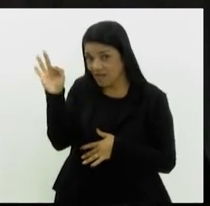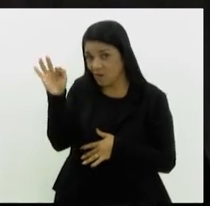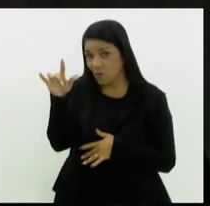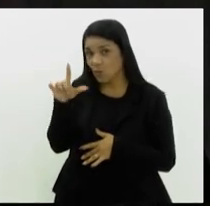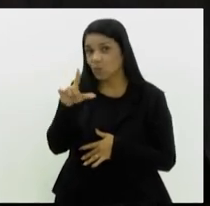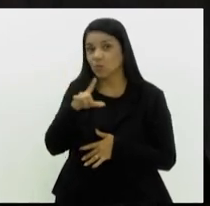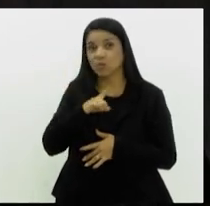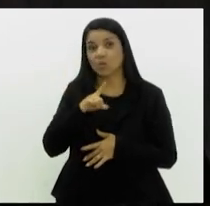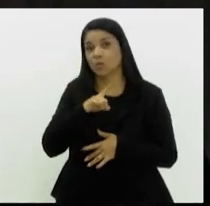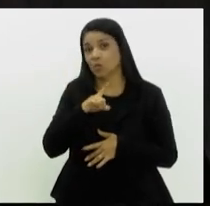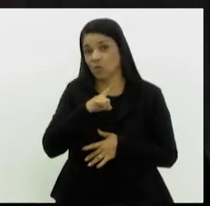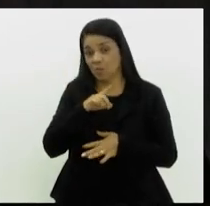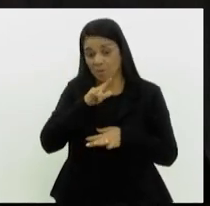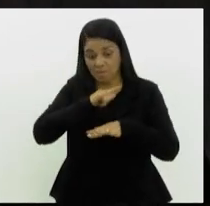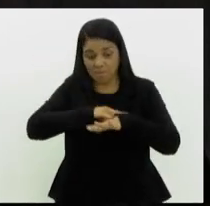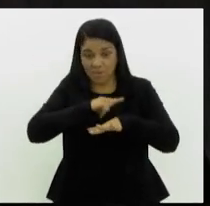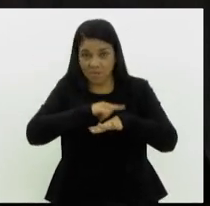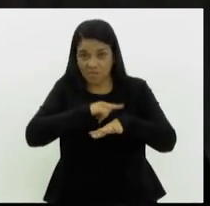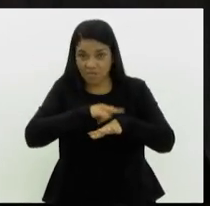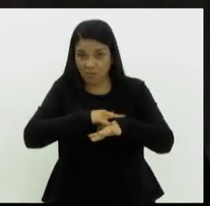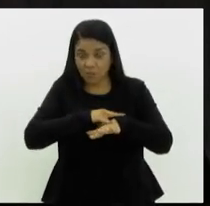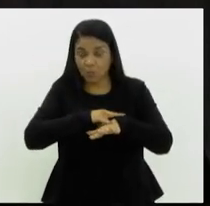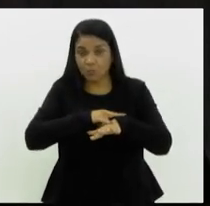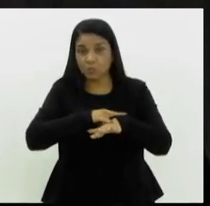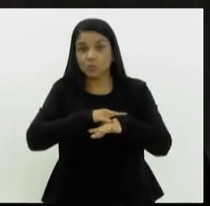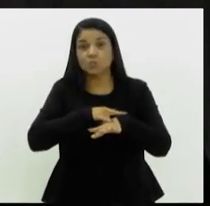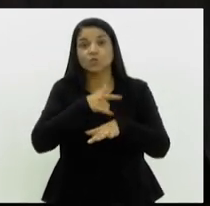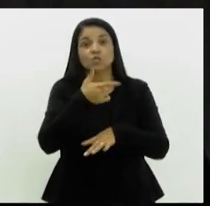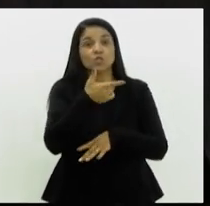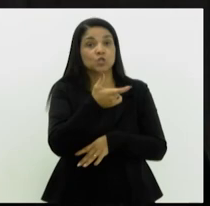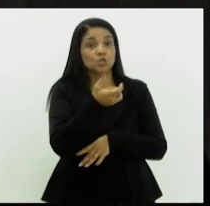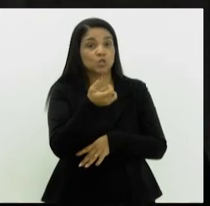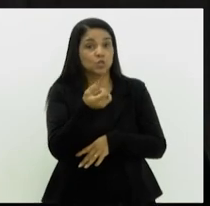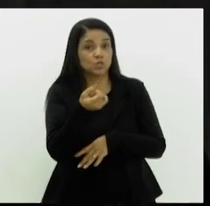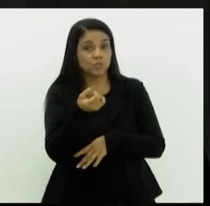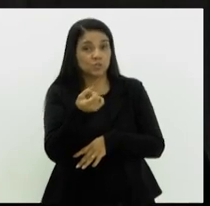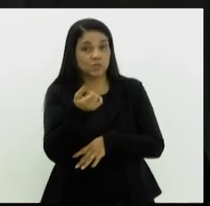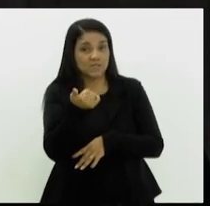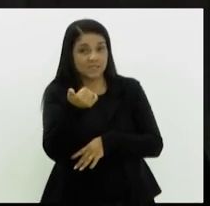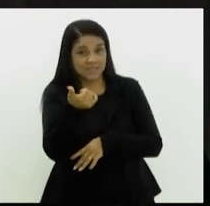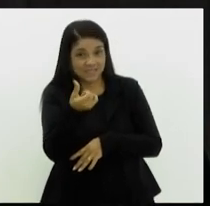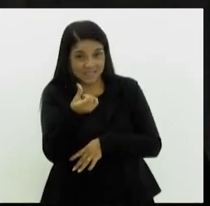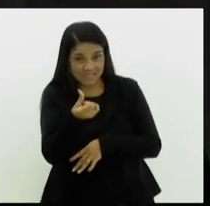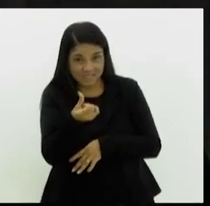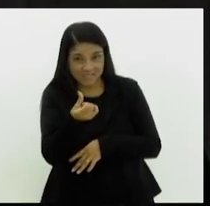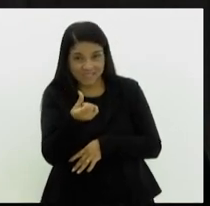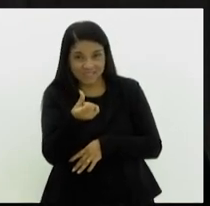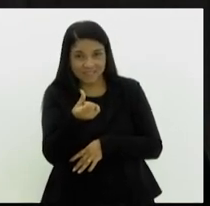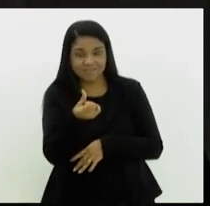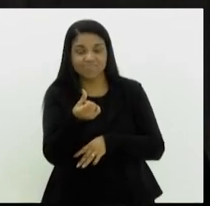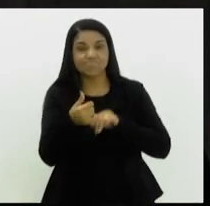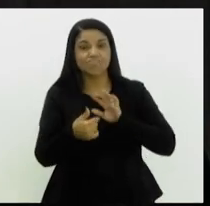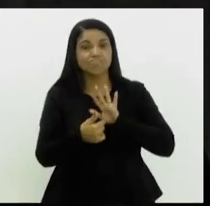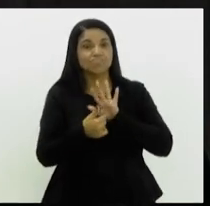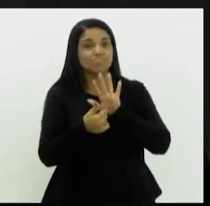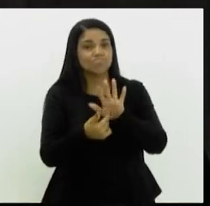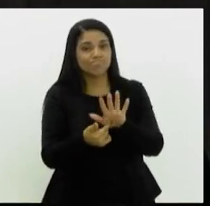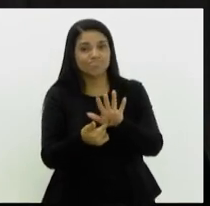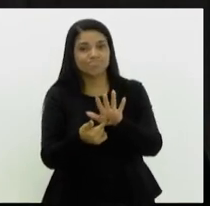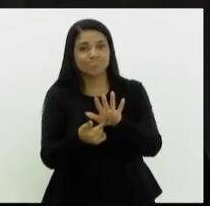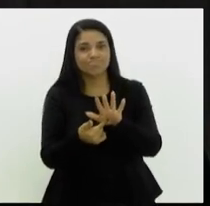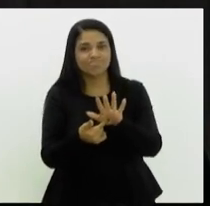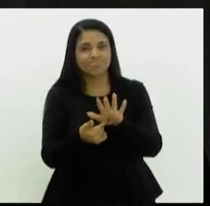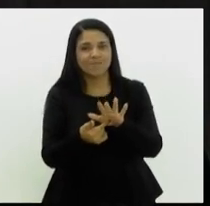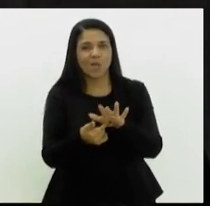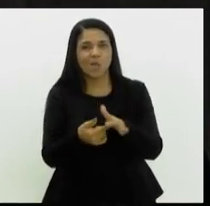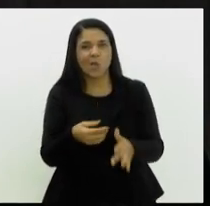as senadoras somente em 2016 denuncia o nível de tentativa de não reconhecer